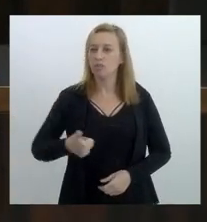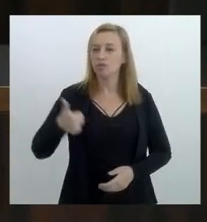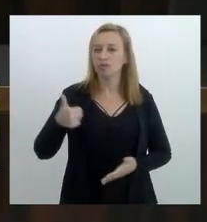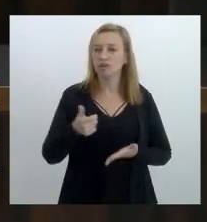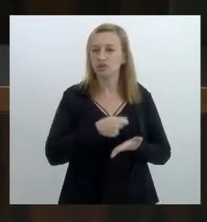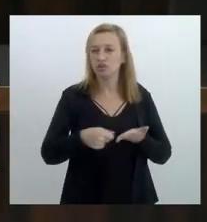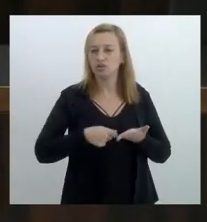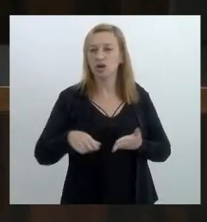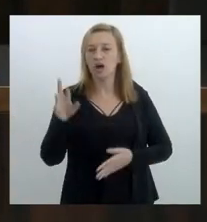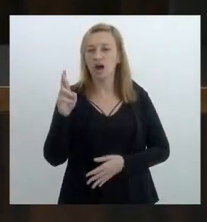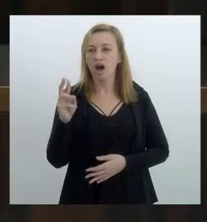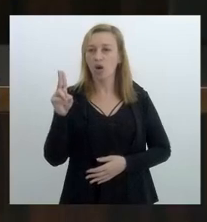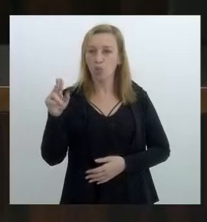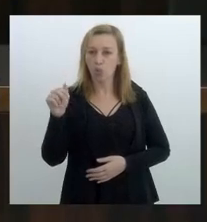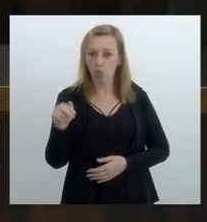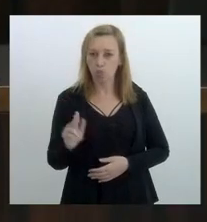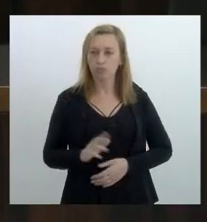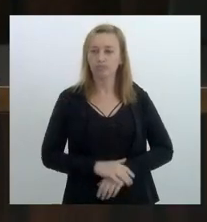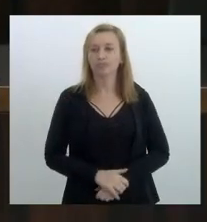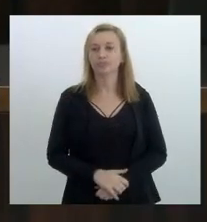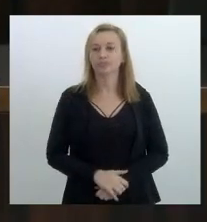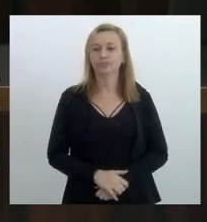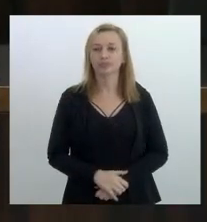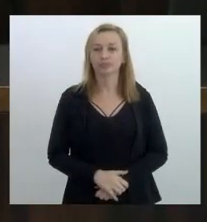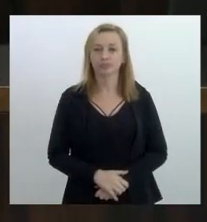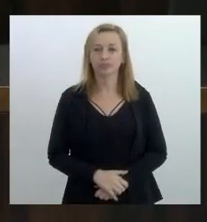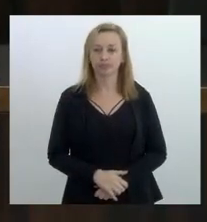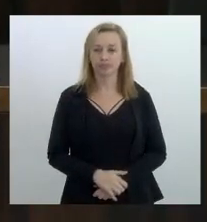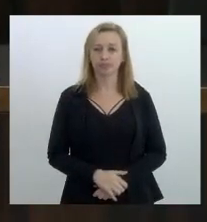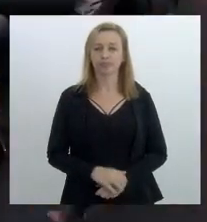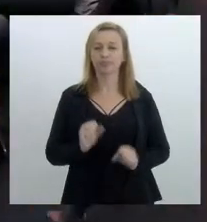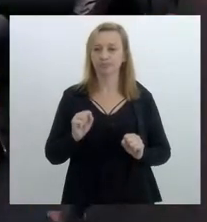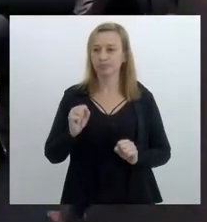Raul Ernesto Lopes Palácio.